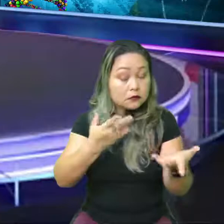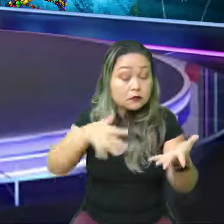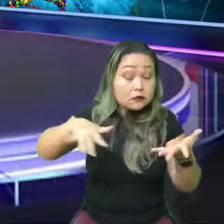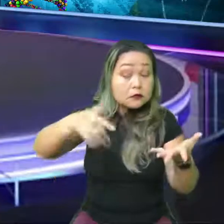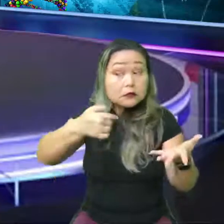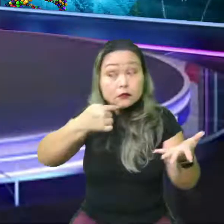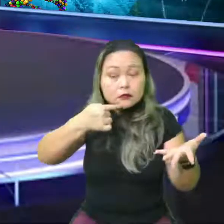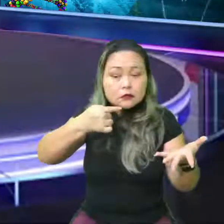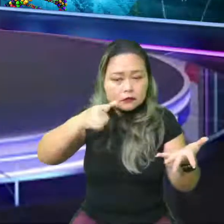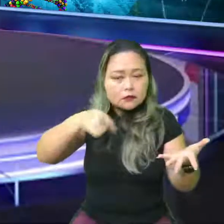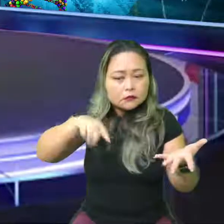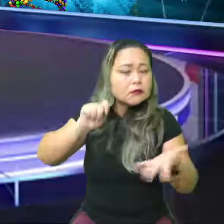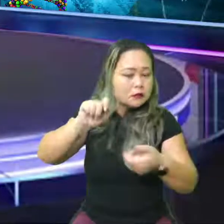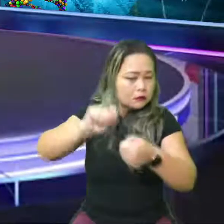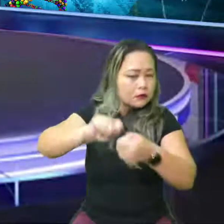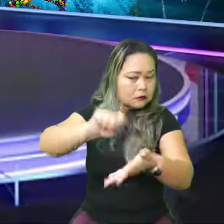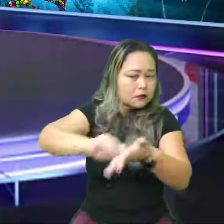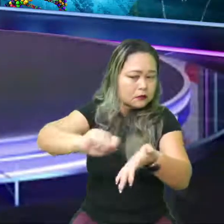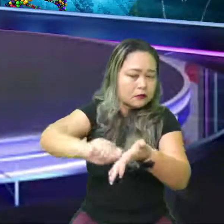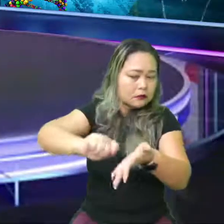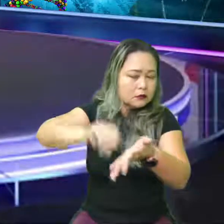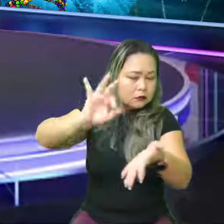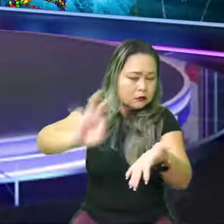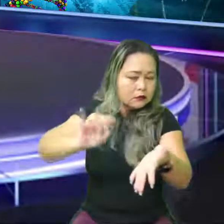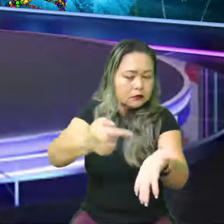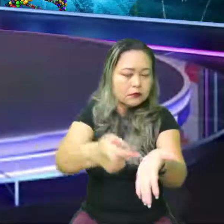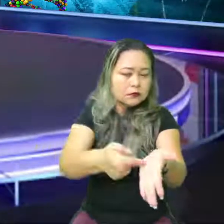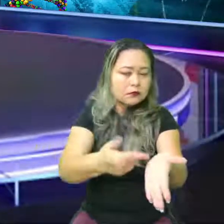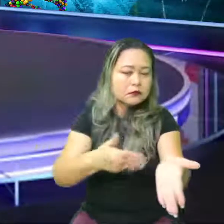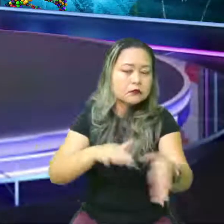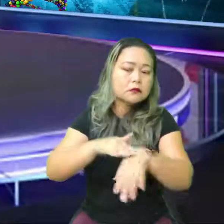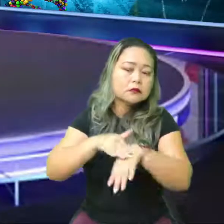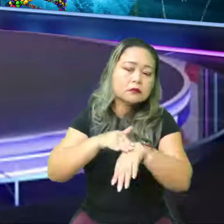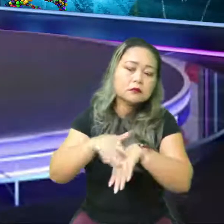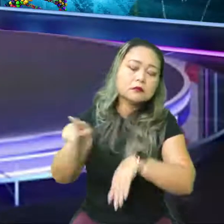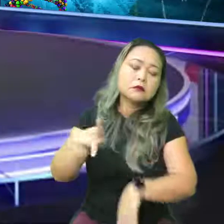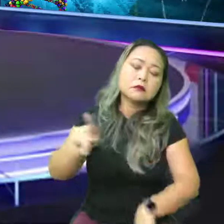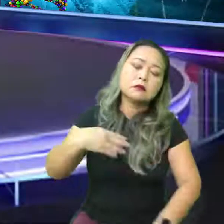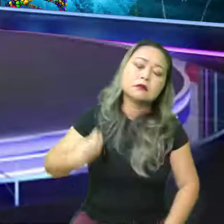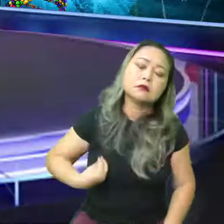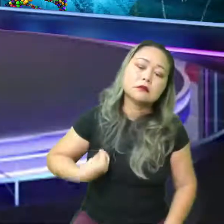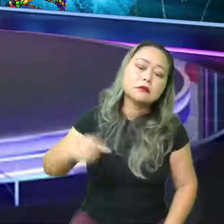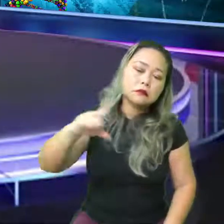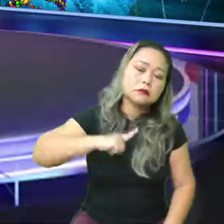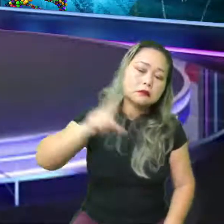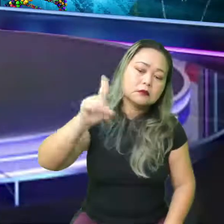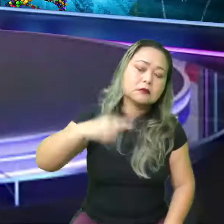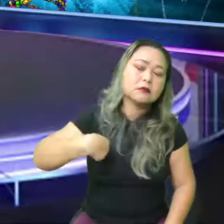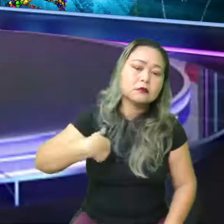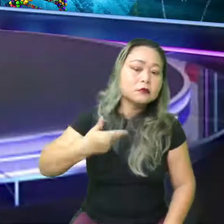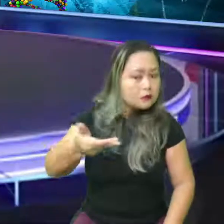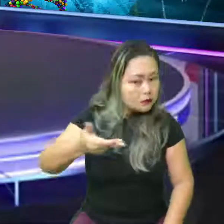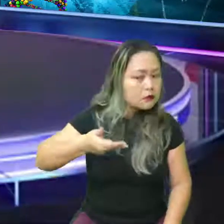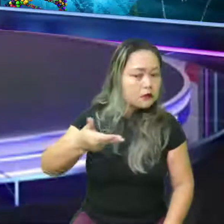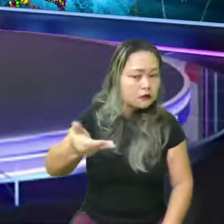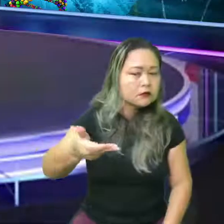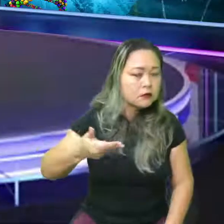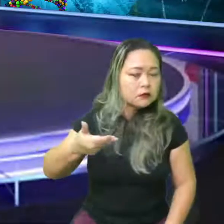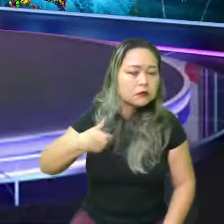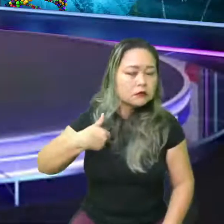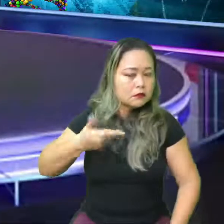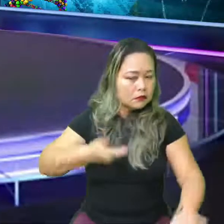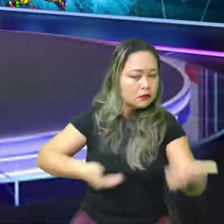ar, faça sua anotação, certinho? Converse com o seu professor presencial e aí a gente vai fazendo